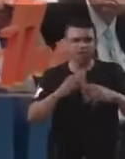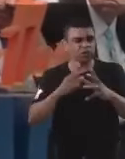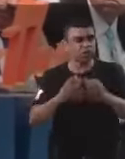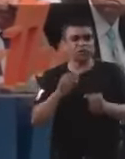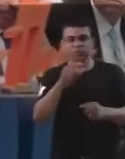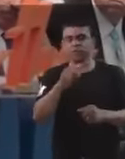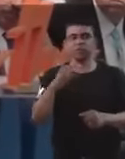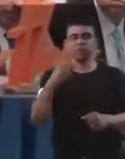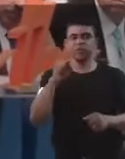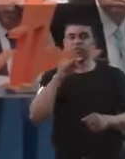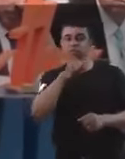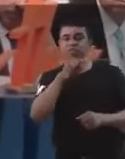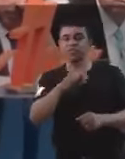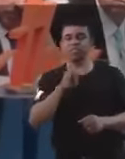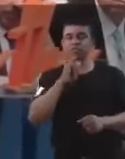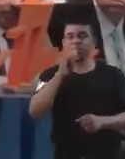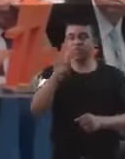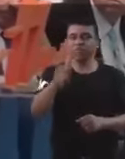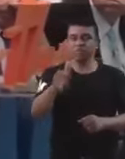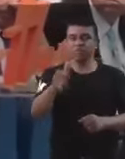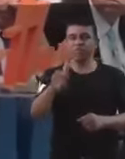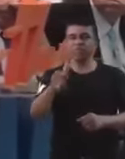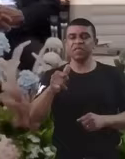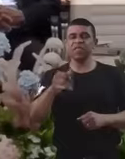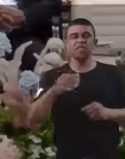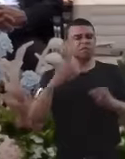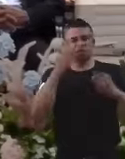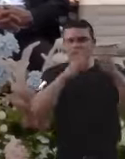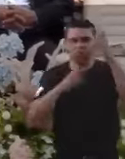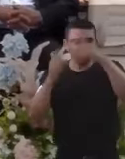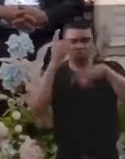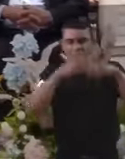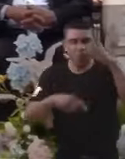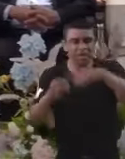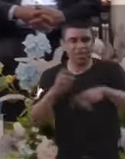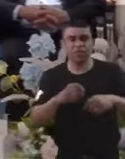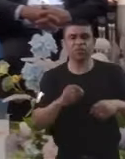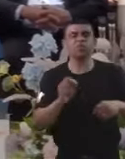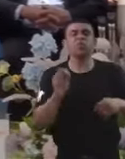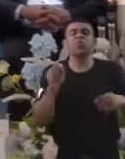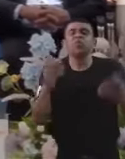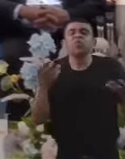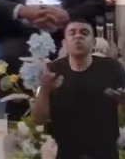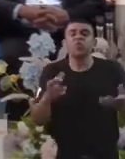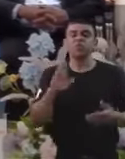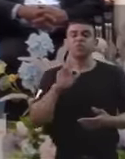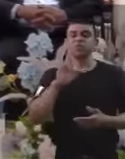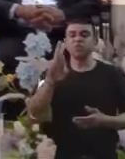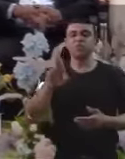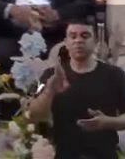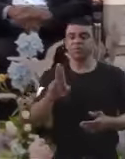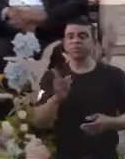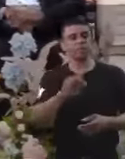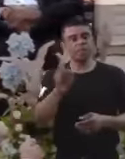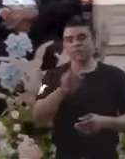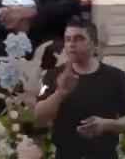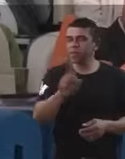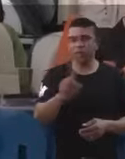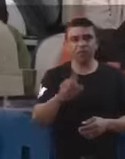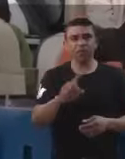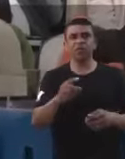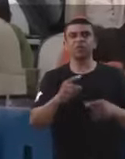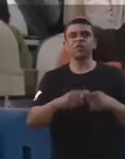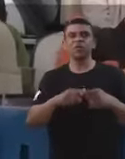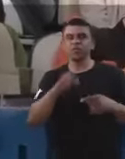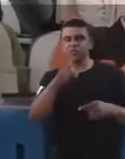aquela pressão. Você é pregador? É. Você fala que só Jesus salva? É. Você fala que só existe macho e fêmea?